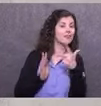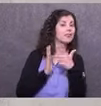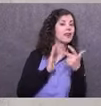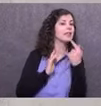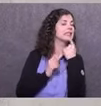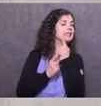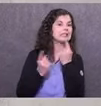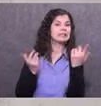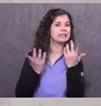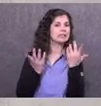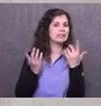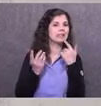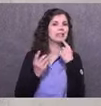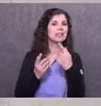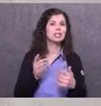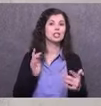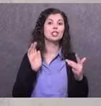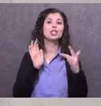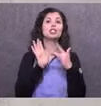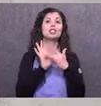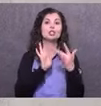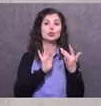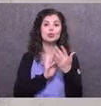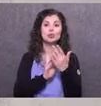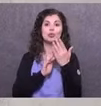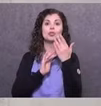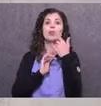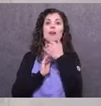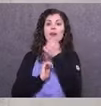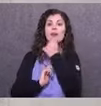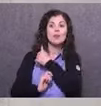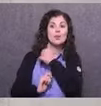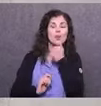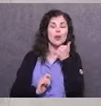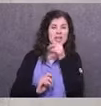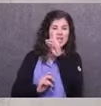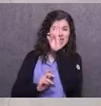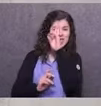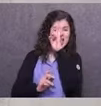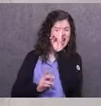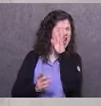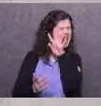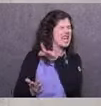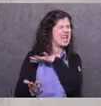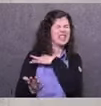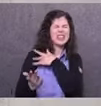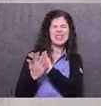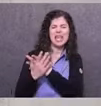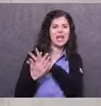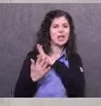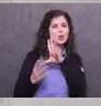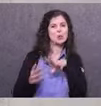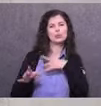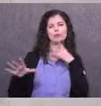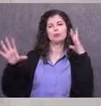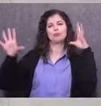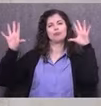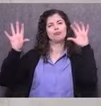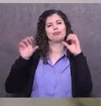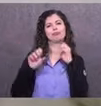Jesus está em agonia até o fim do mundo.